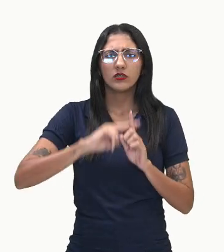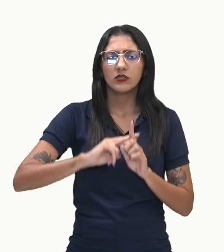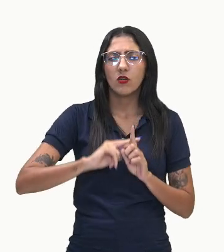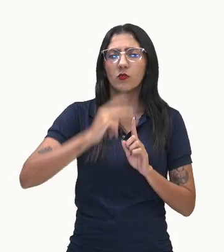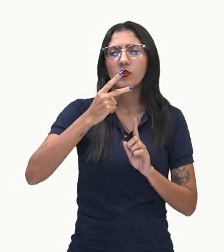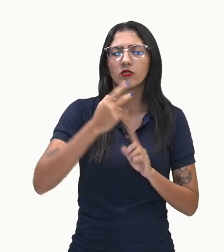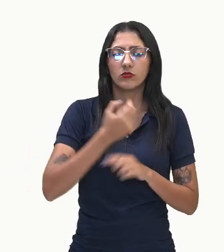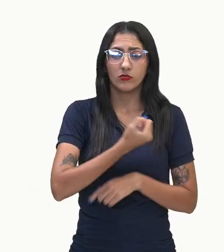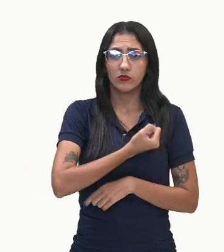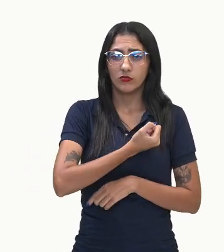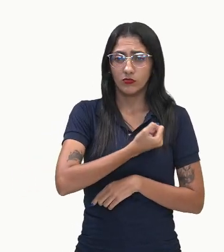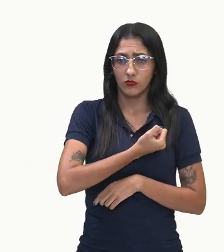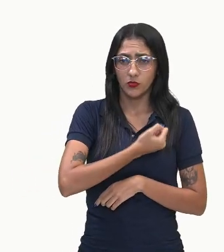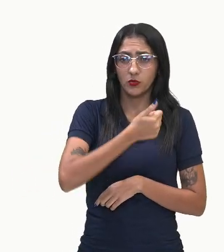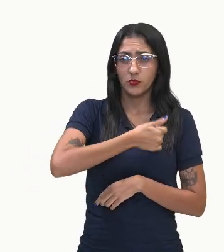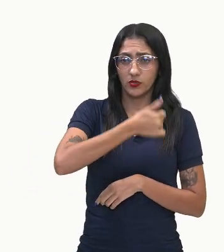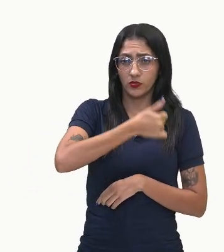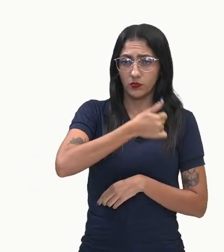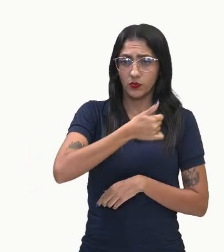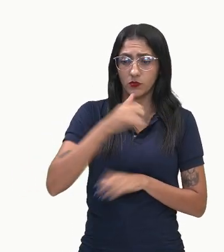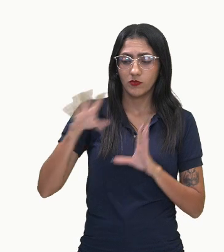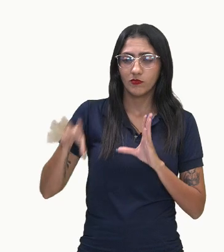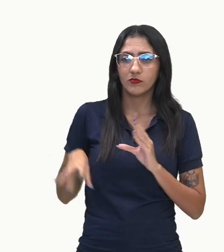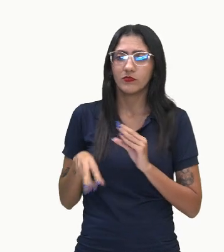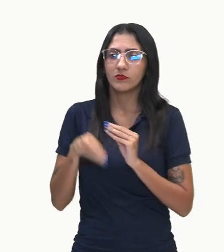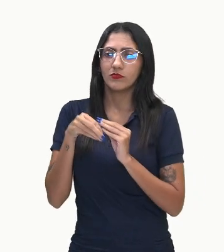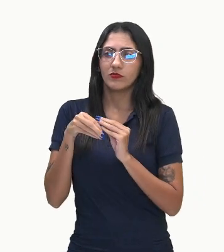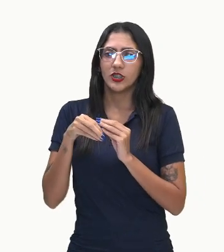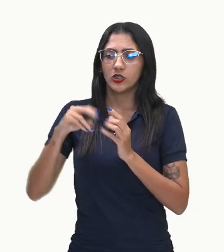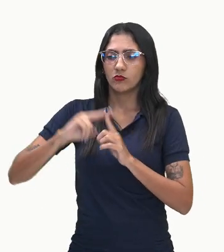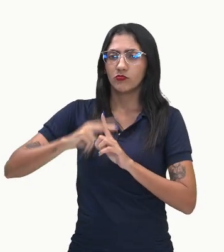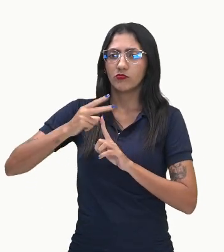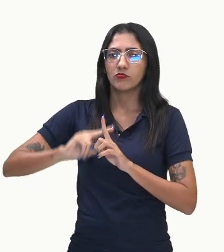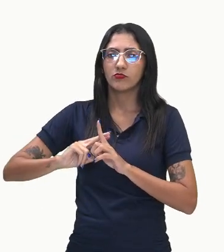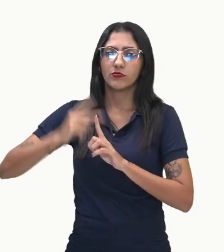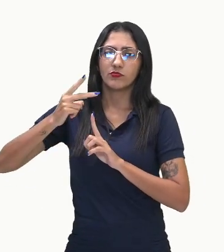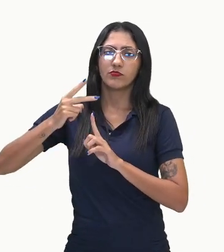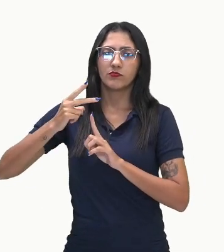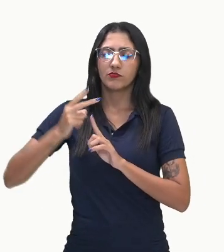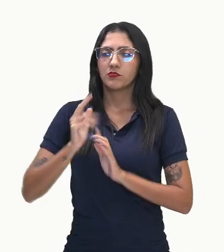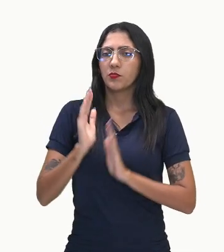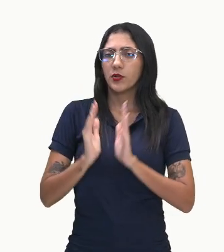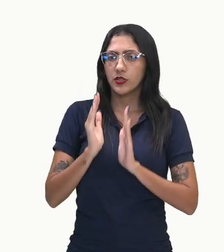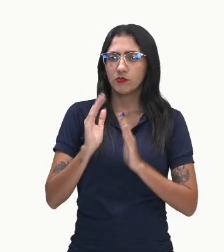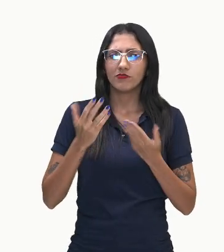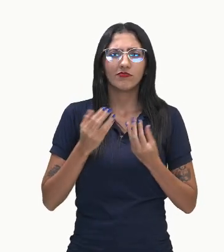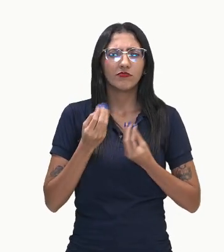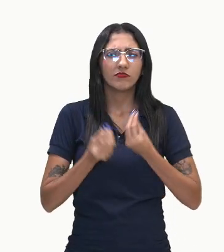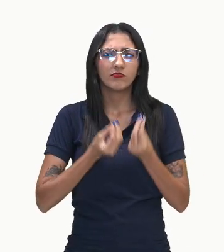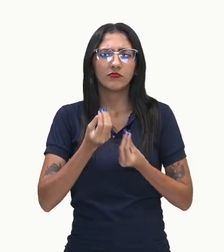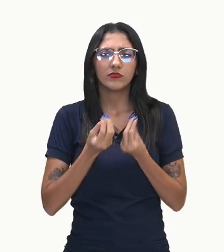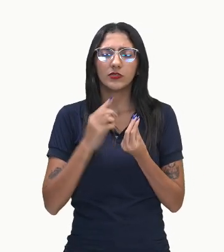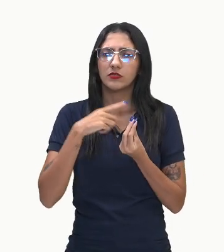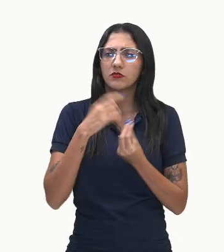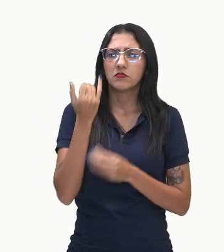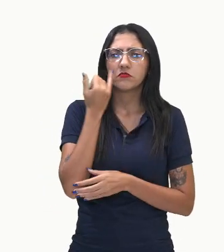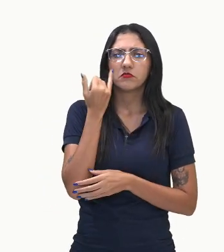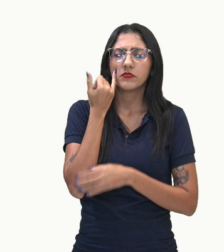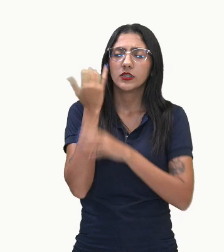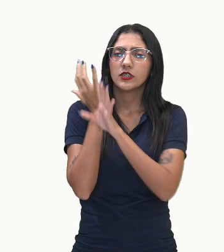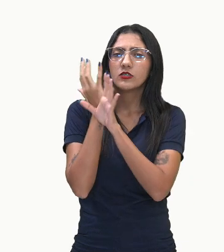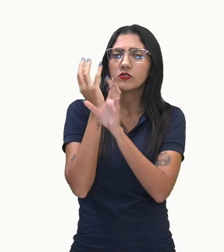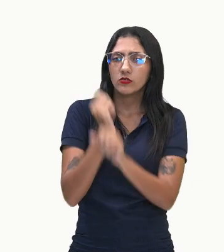valor que será acrescido ao valor original de forma percentual. E como que funciona para calcular o aumento,